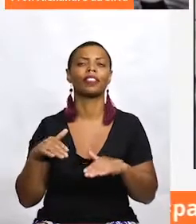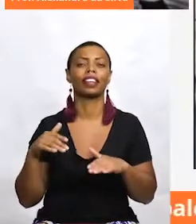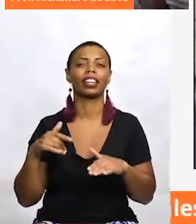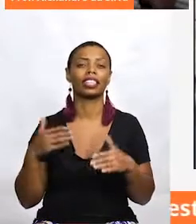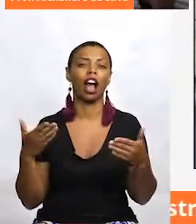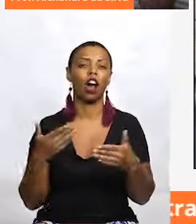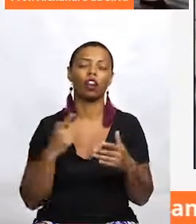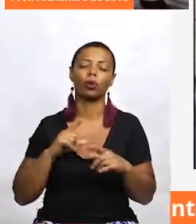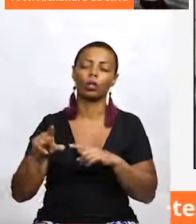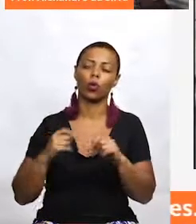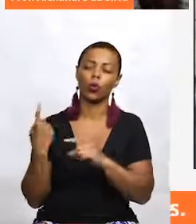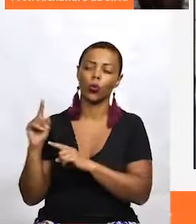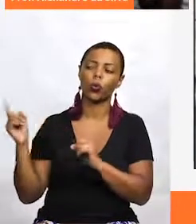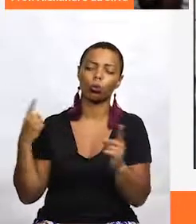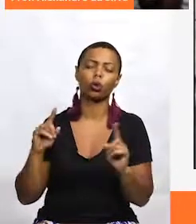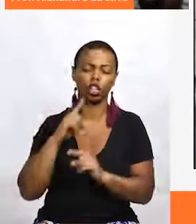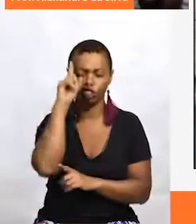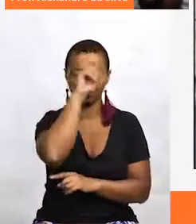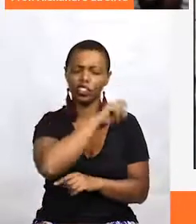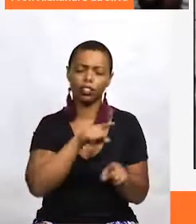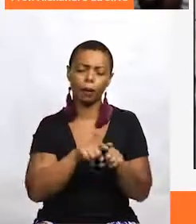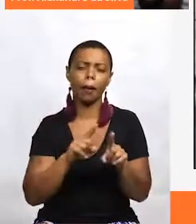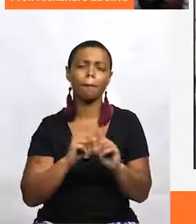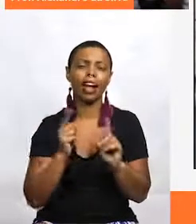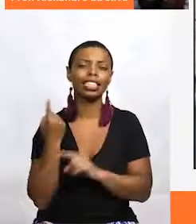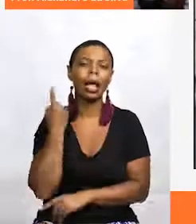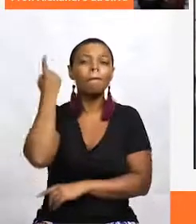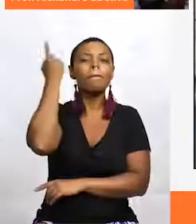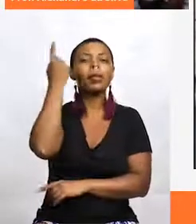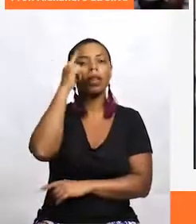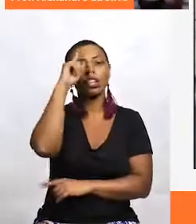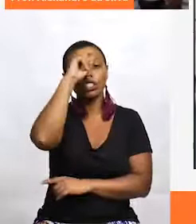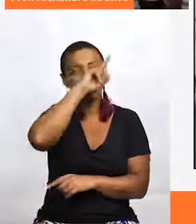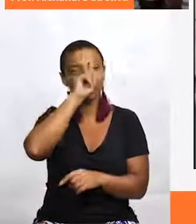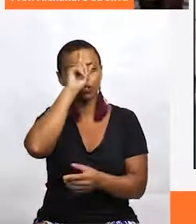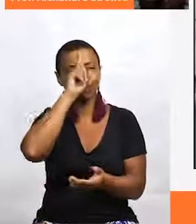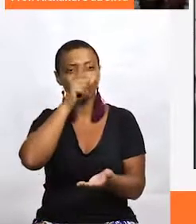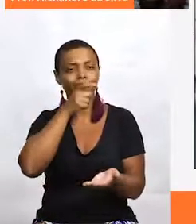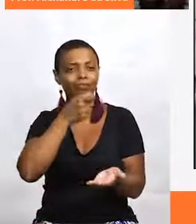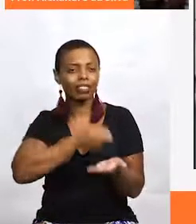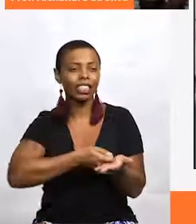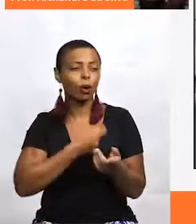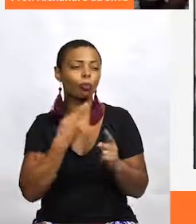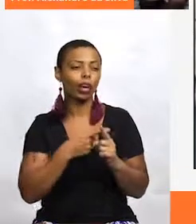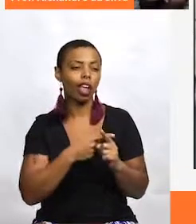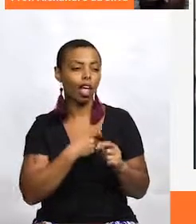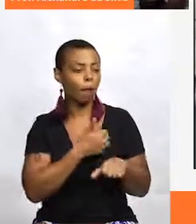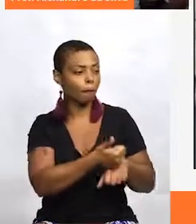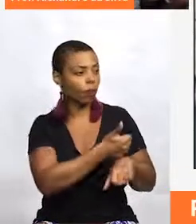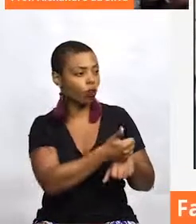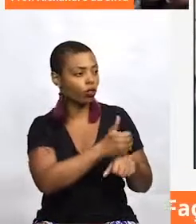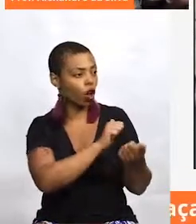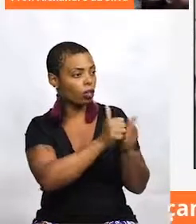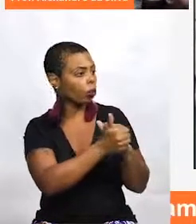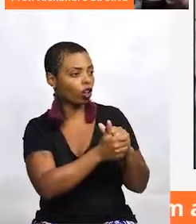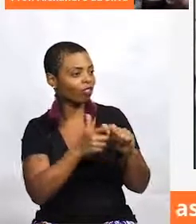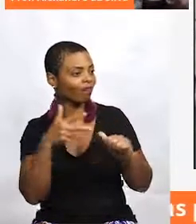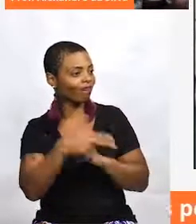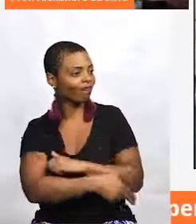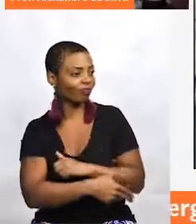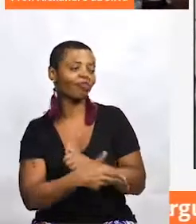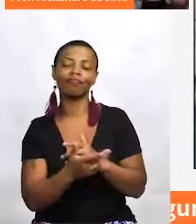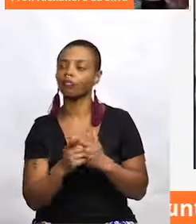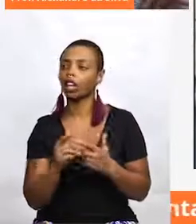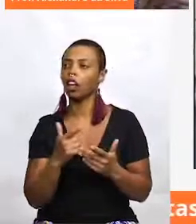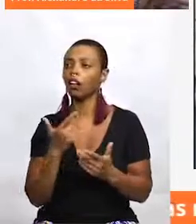difíceis, mas essa foi a primeira, porque eu deixei de tentar a carreira de profissional do esporte e é importante falar do